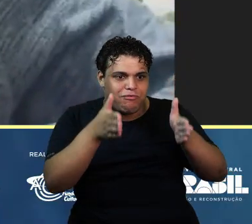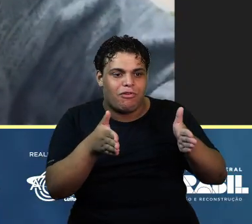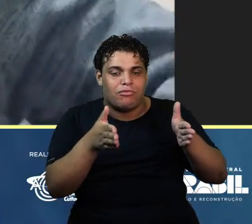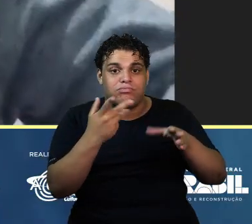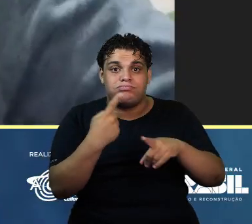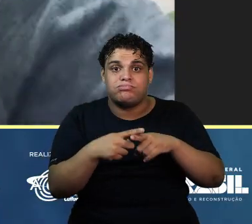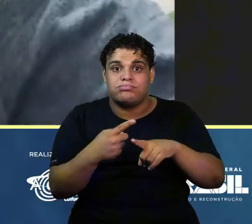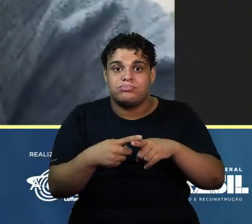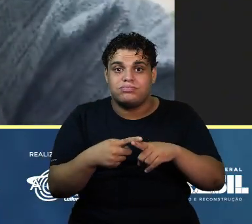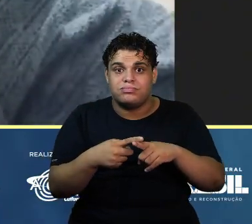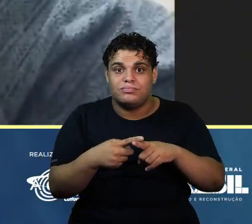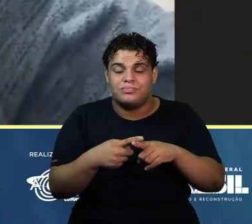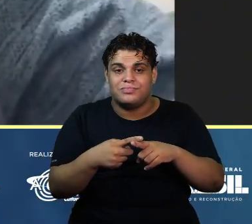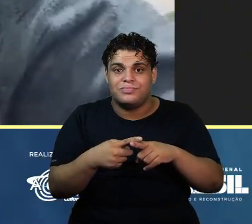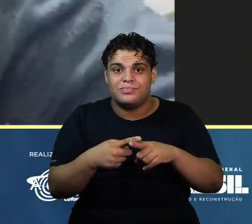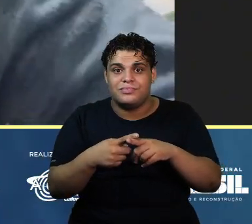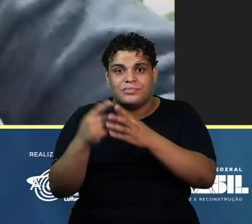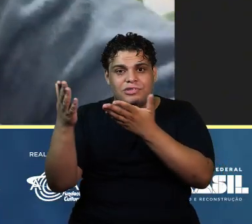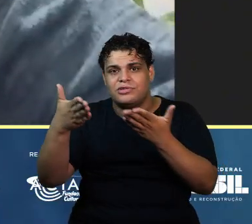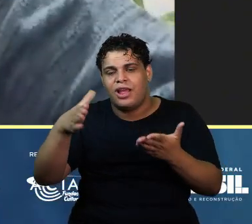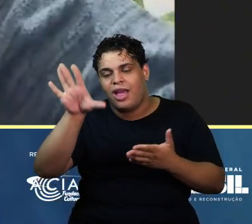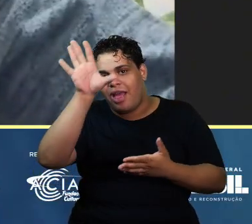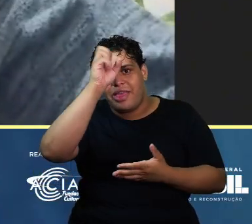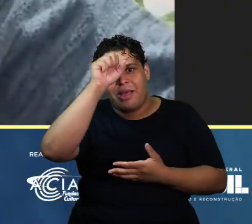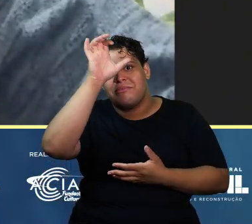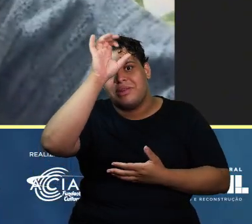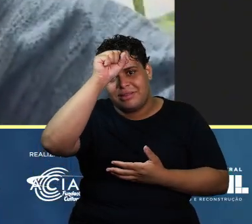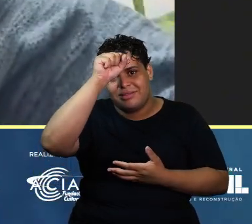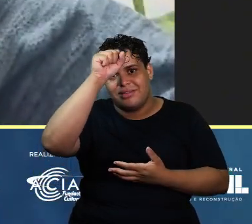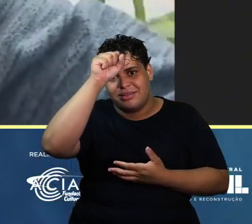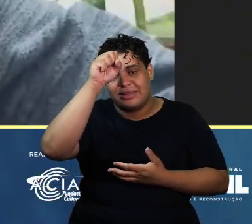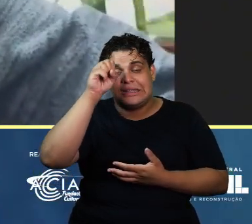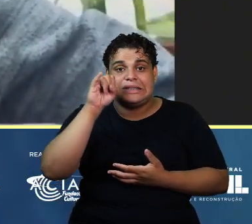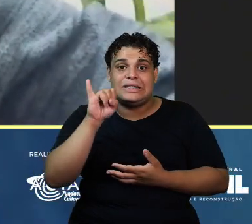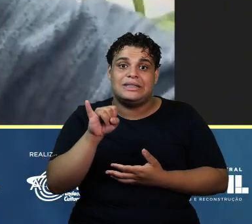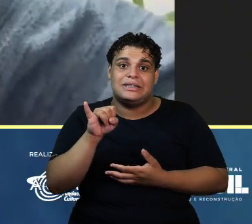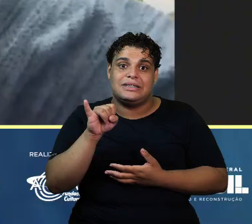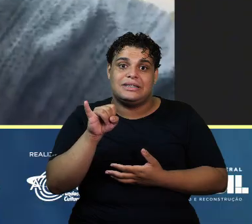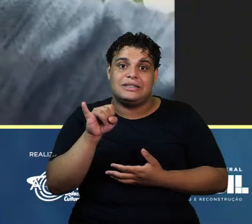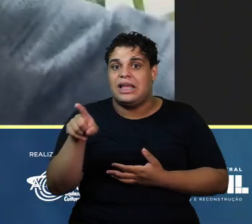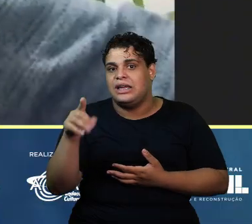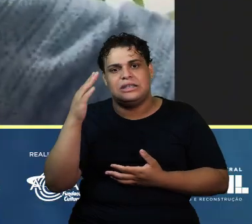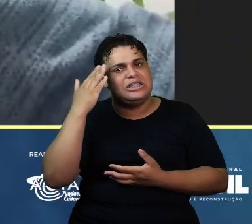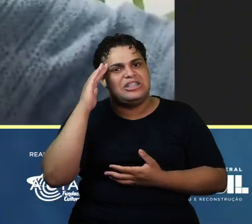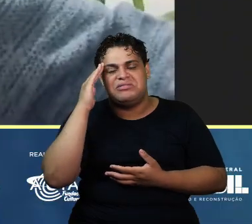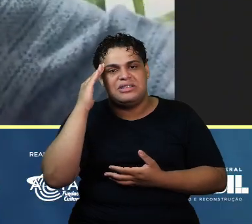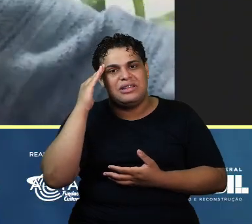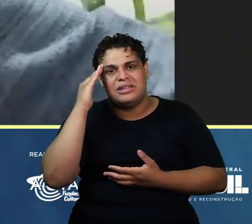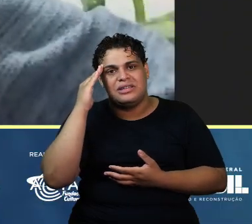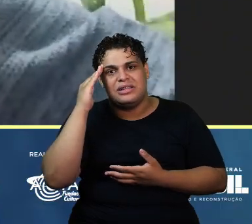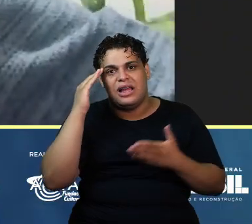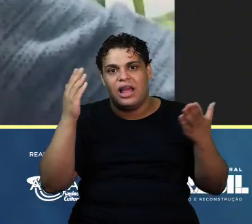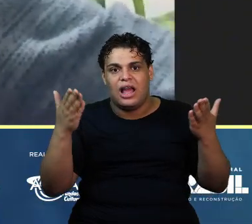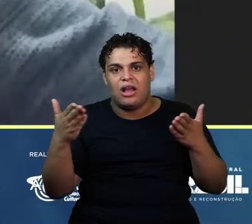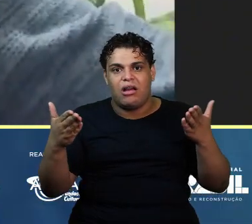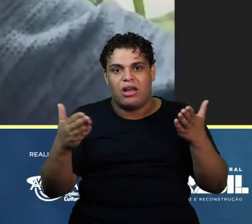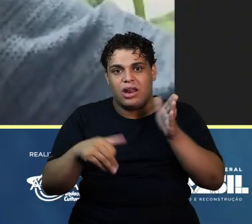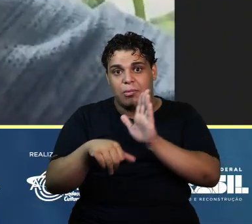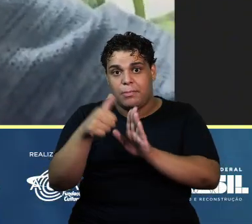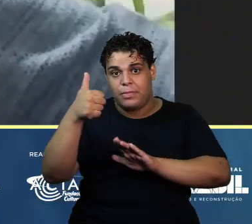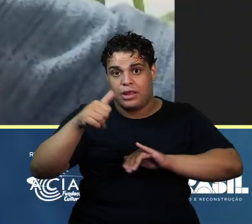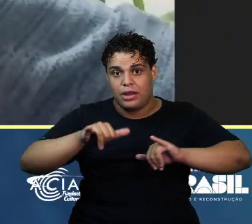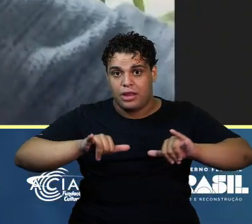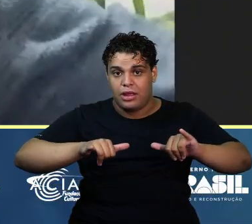estão chegando e aprendendo muita coisa. Então, se eles não entendem agora, nessa primeira idade,